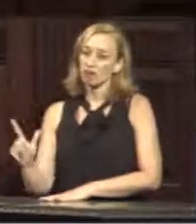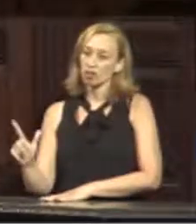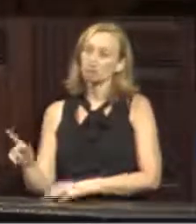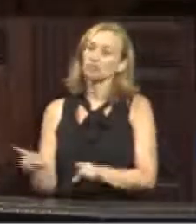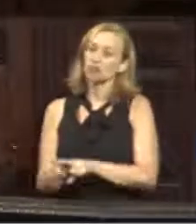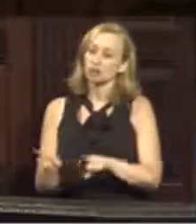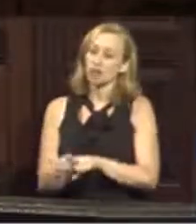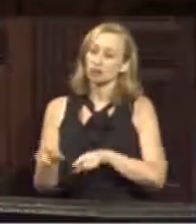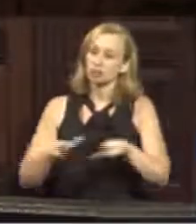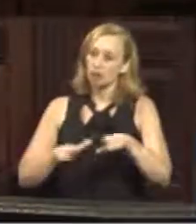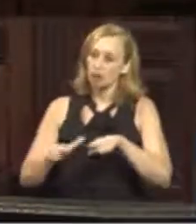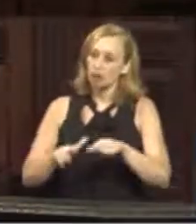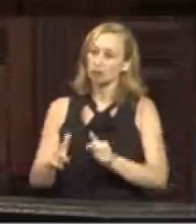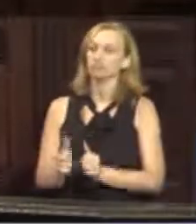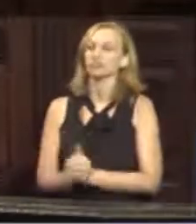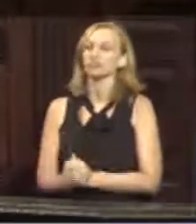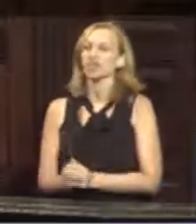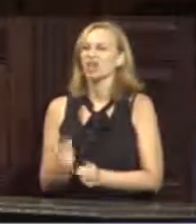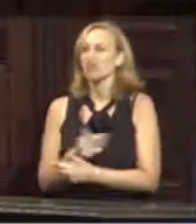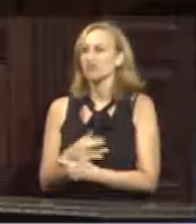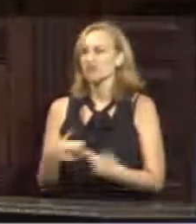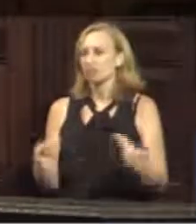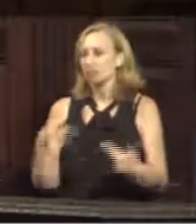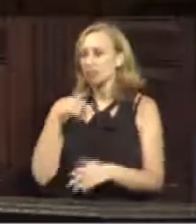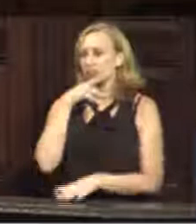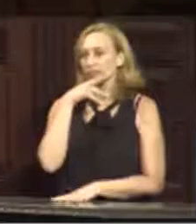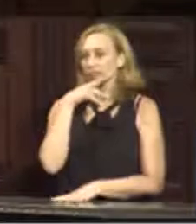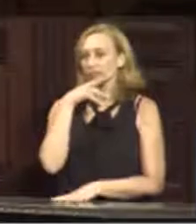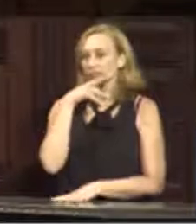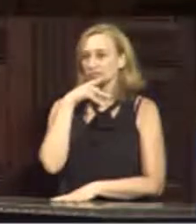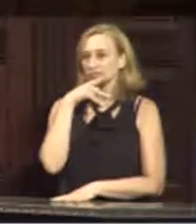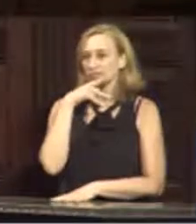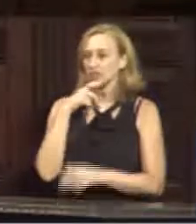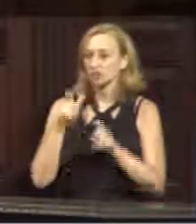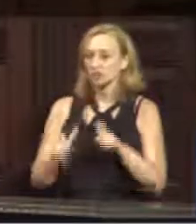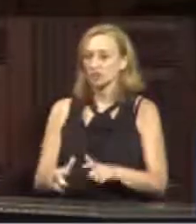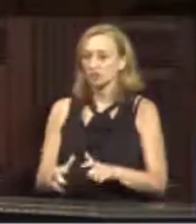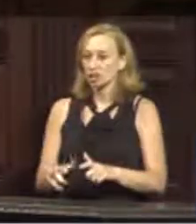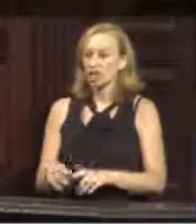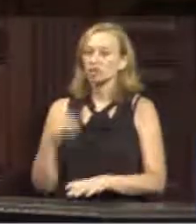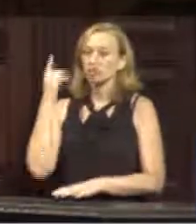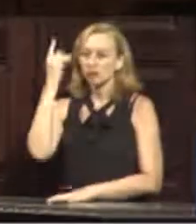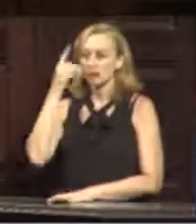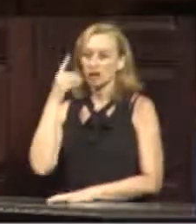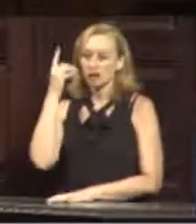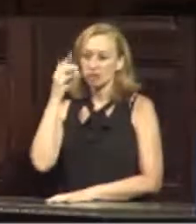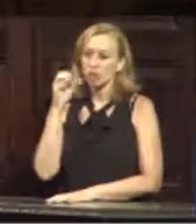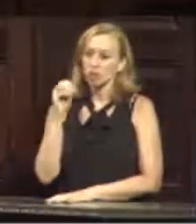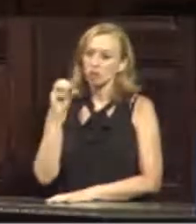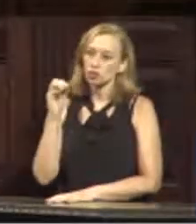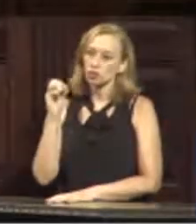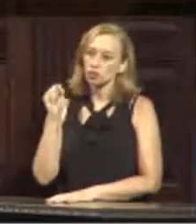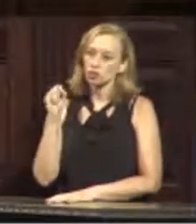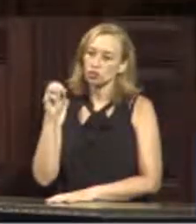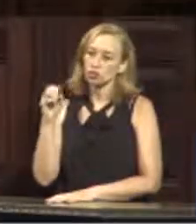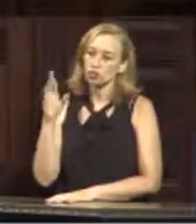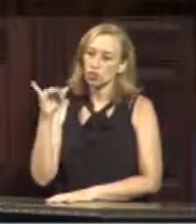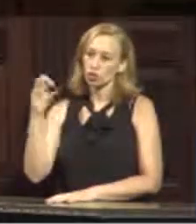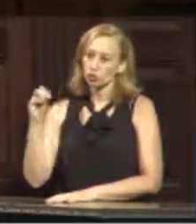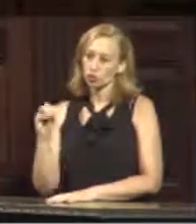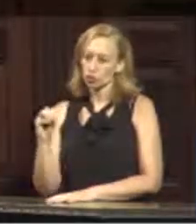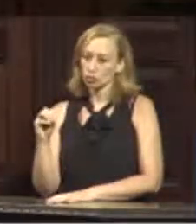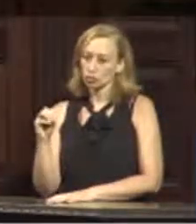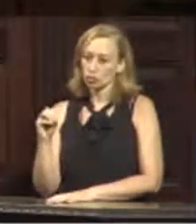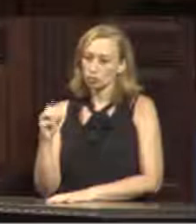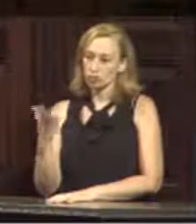Trabalho. Muitos parlamentares presentes. Deputado Carlos Osório, um dos autores do pedido